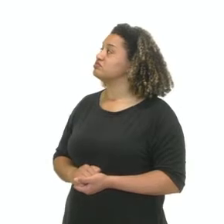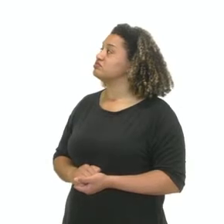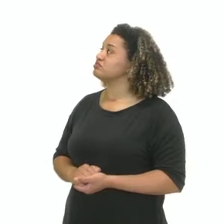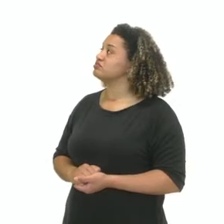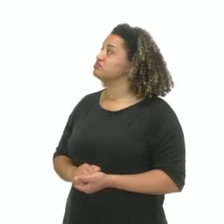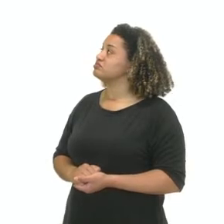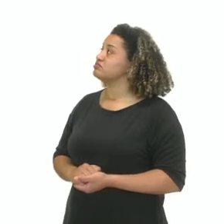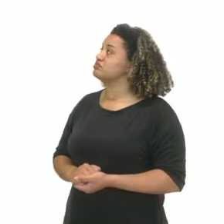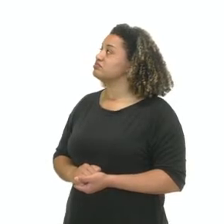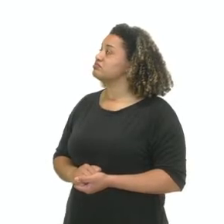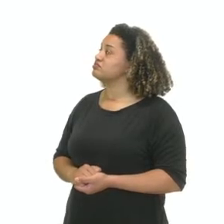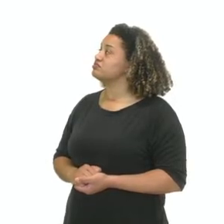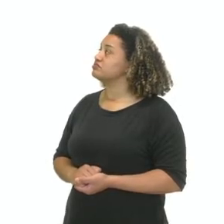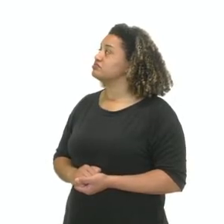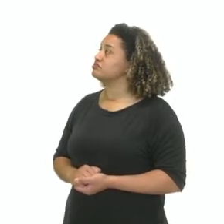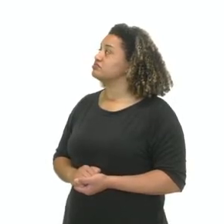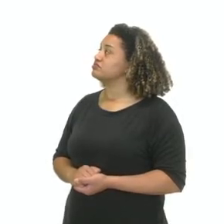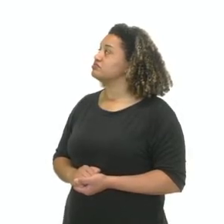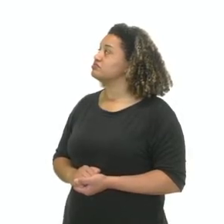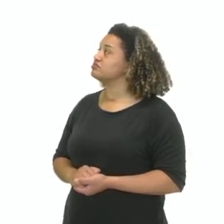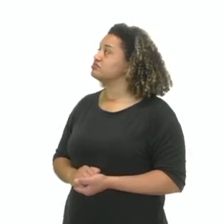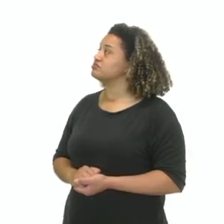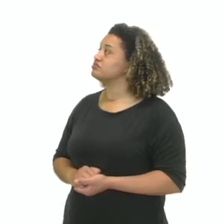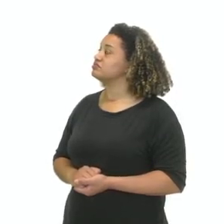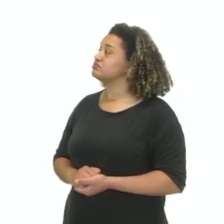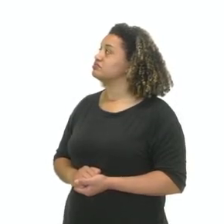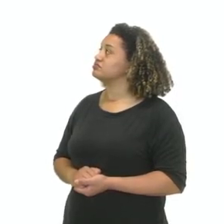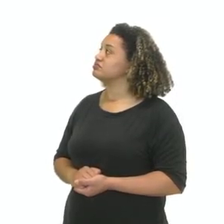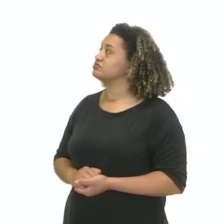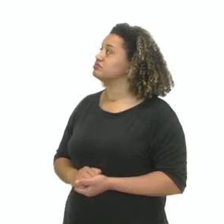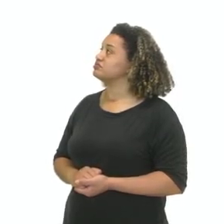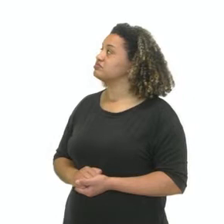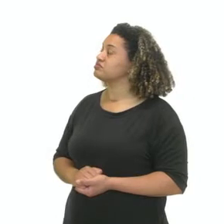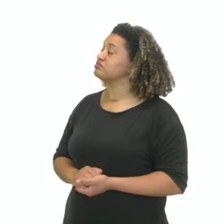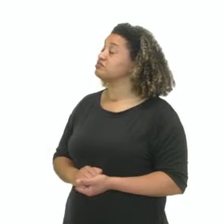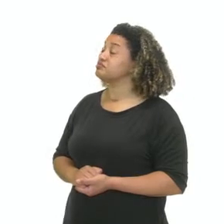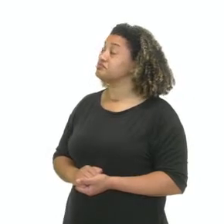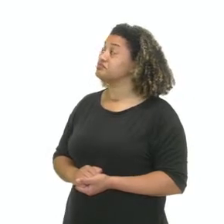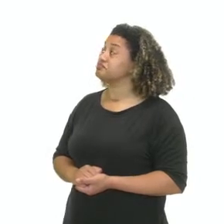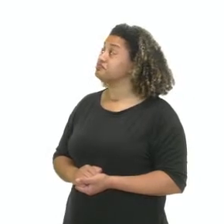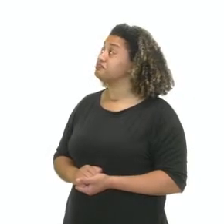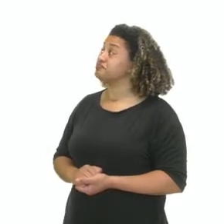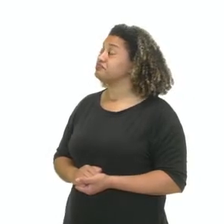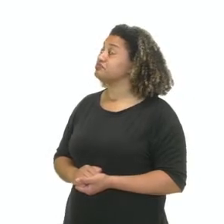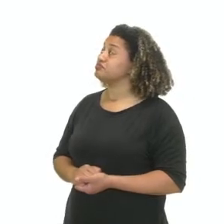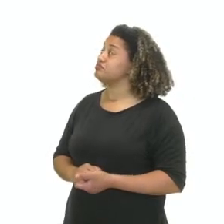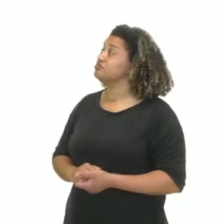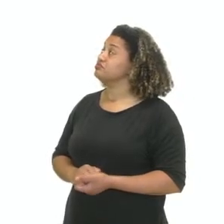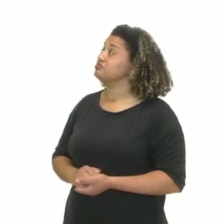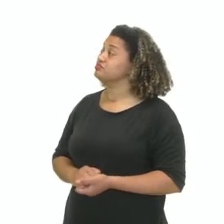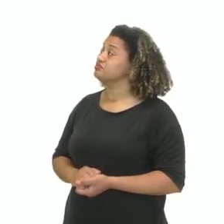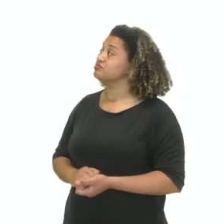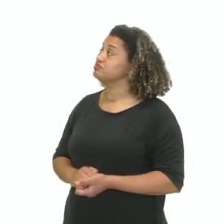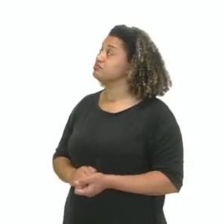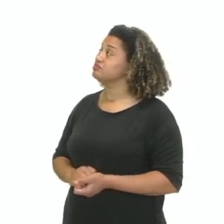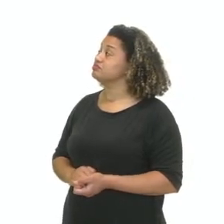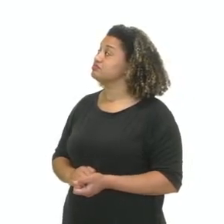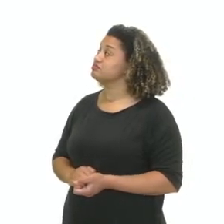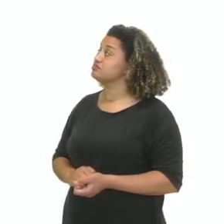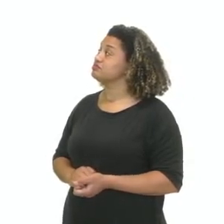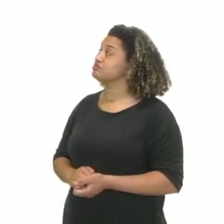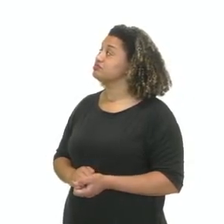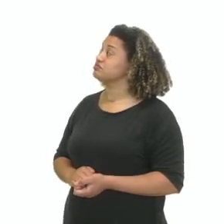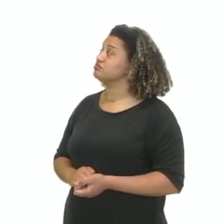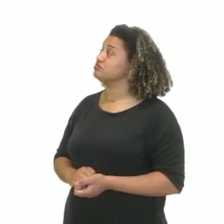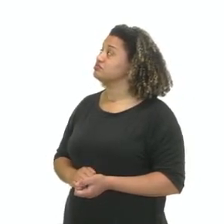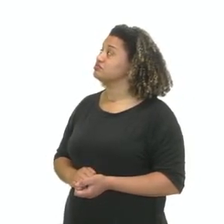Dessa vez, disse, vais para a Europa, vais cursar uma universidade, provavelmente Coimbra. Quero ter homem sério